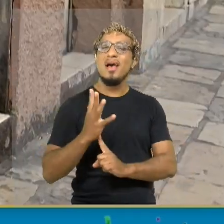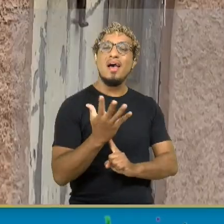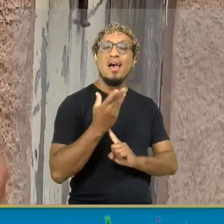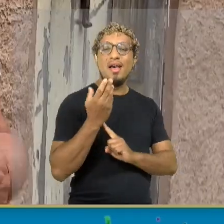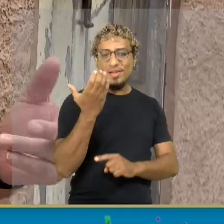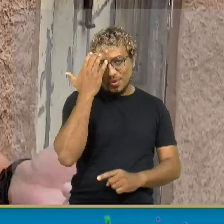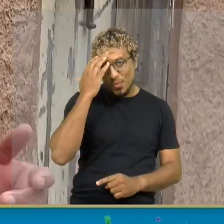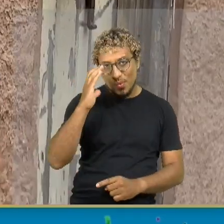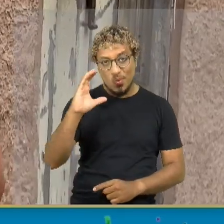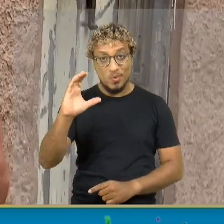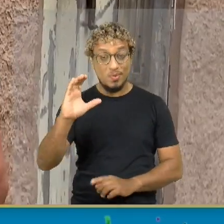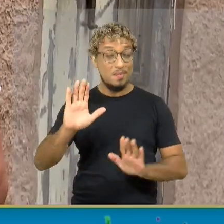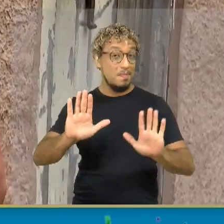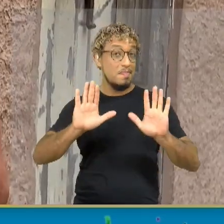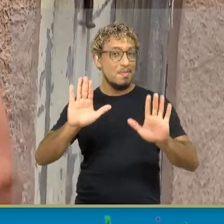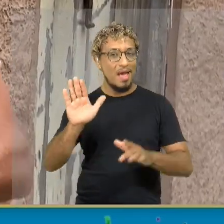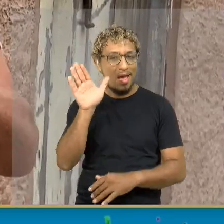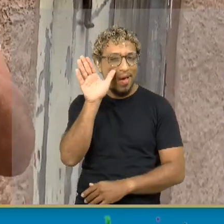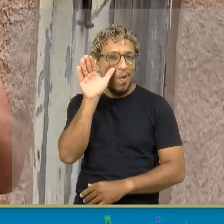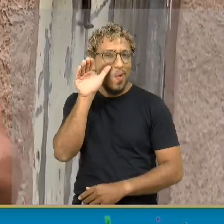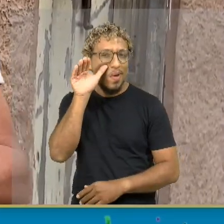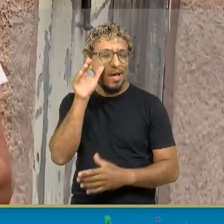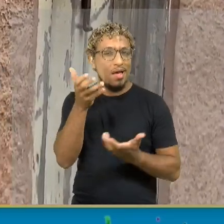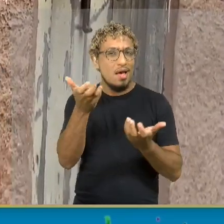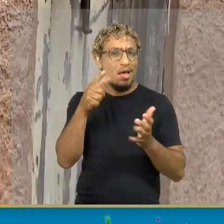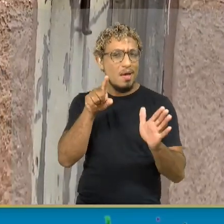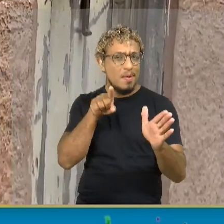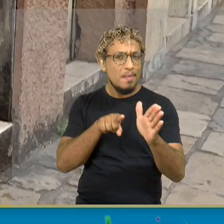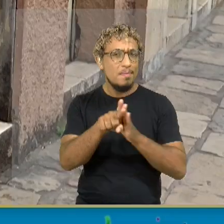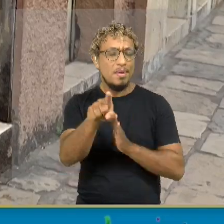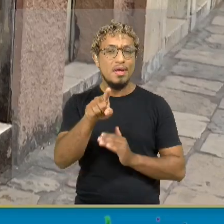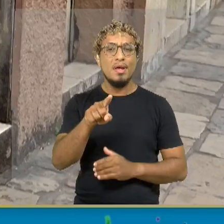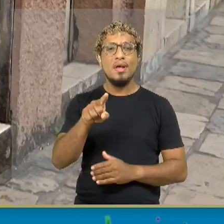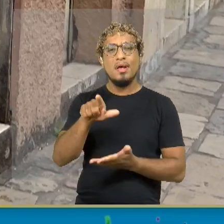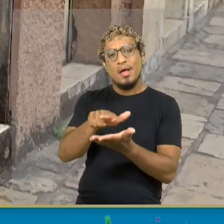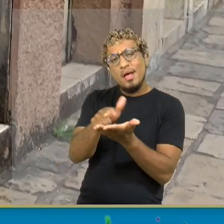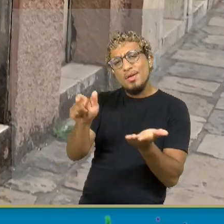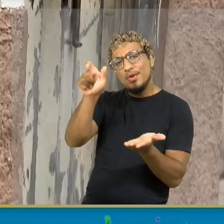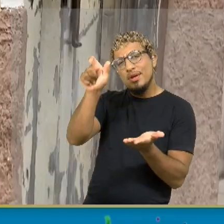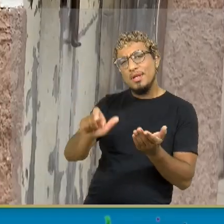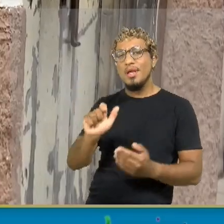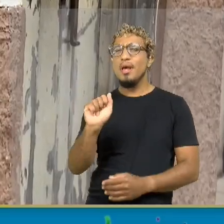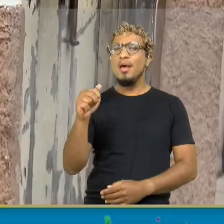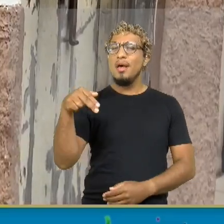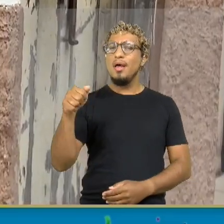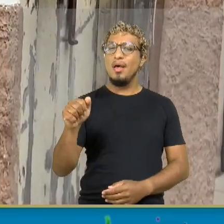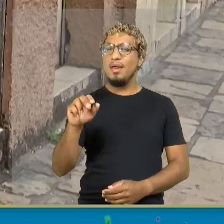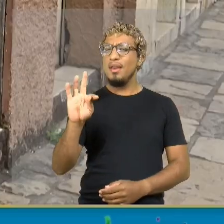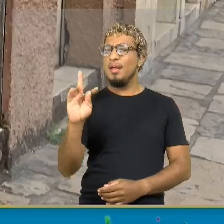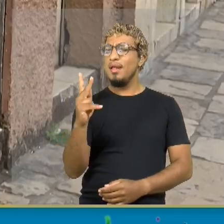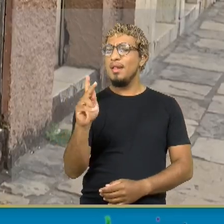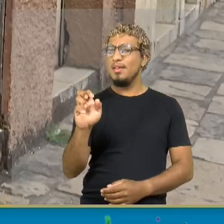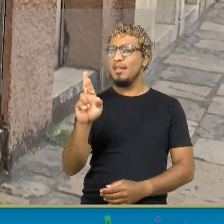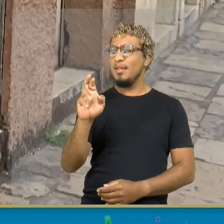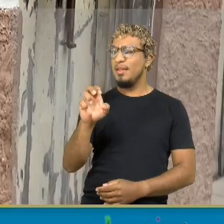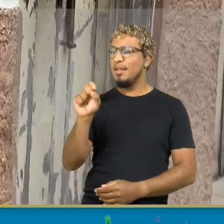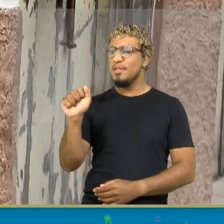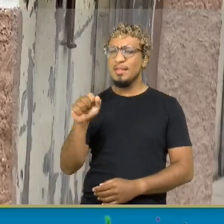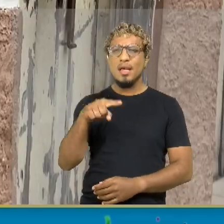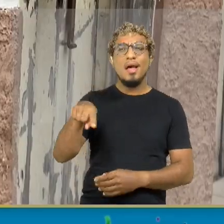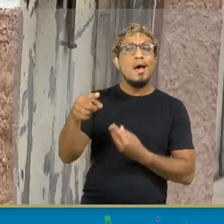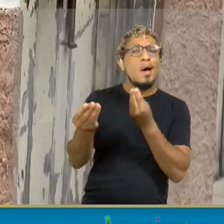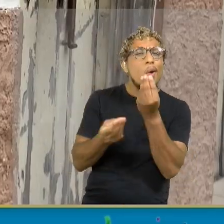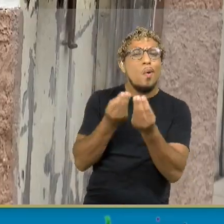cultura. Mas a minha curiosidade é perguntar para a jornalista Ana Tereza como é produzir um programa